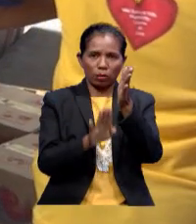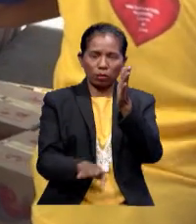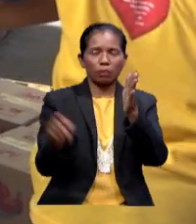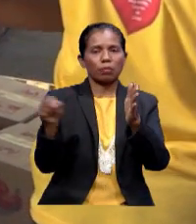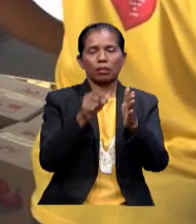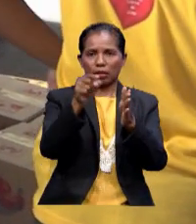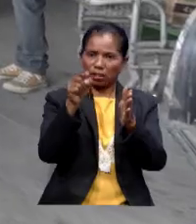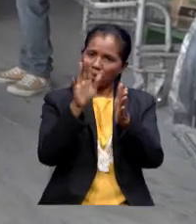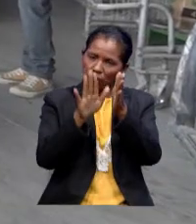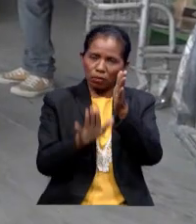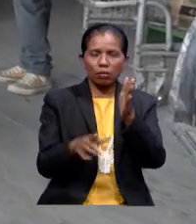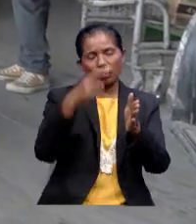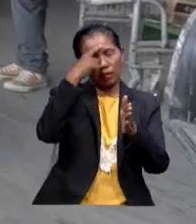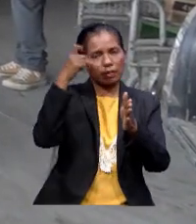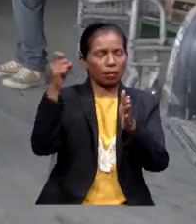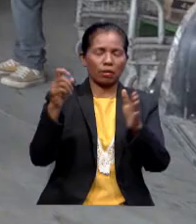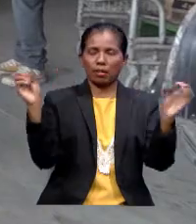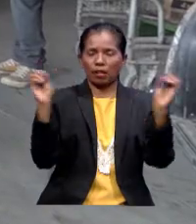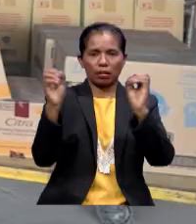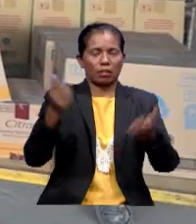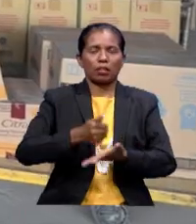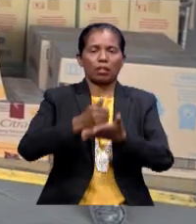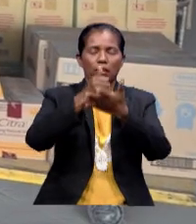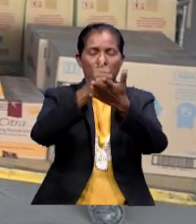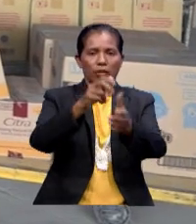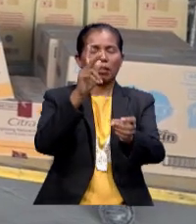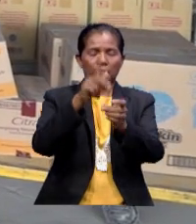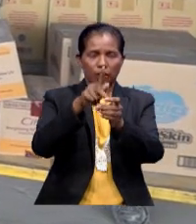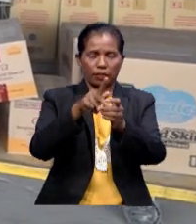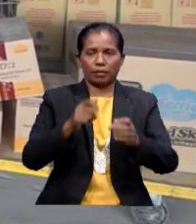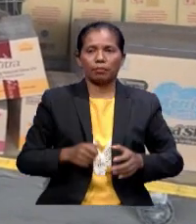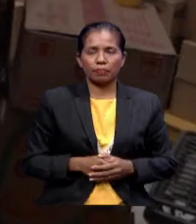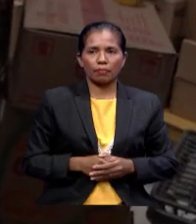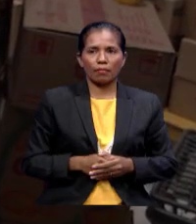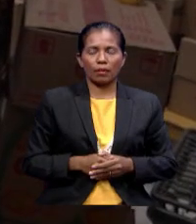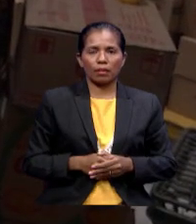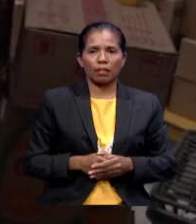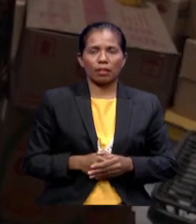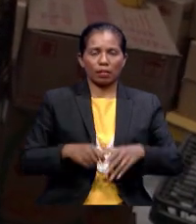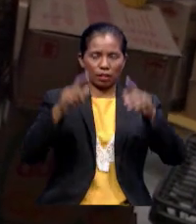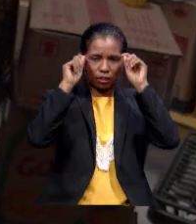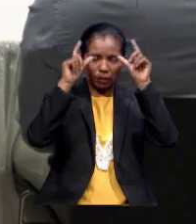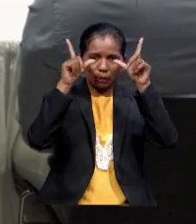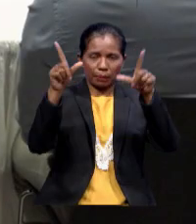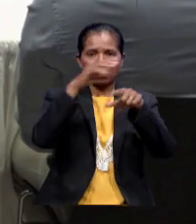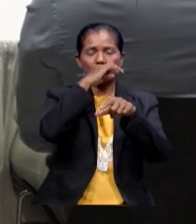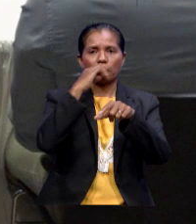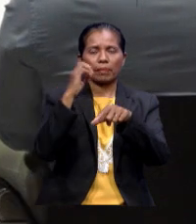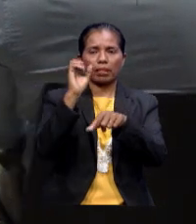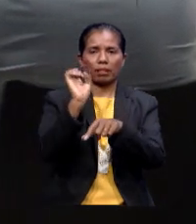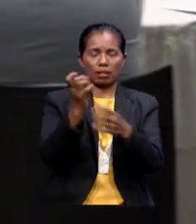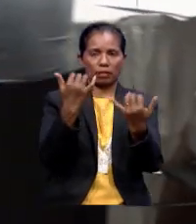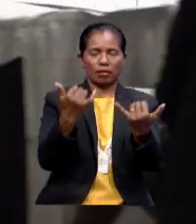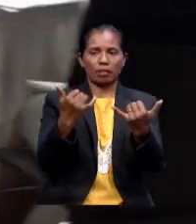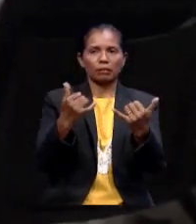mínimo, tamba la iha retorno seluk ajuda fundo petrolífero. Latam bayu undang la produção. Então,